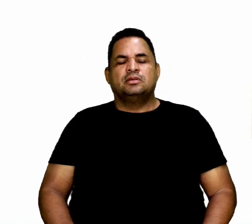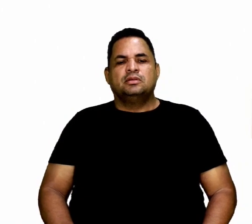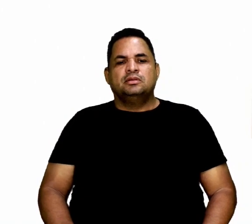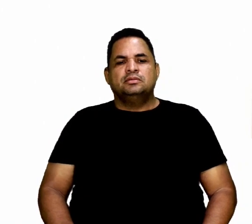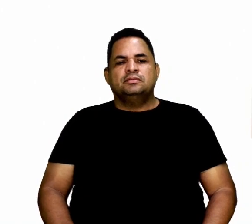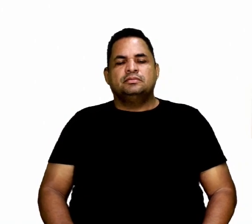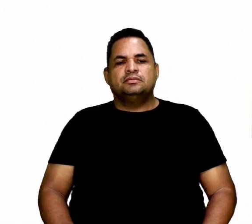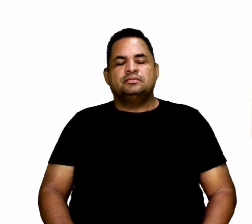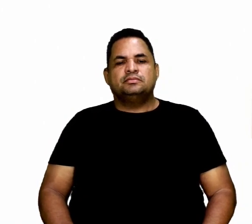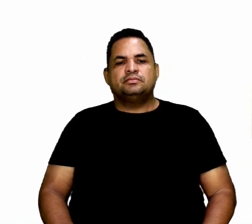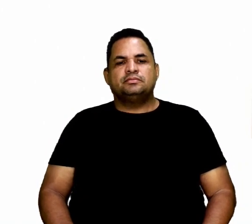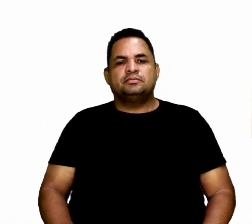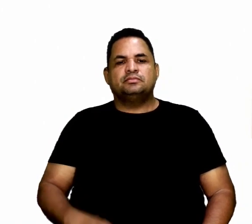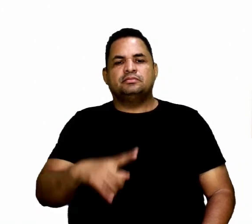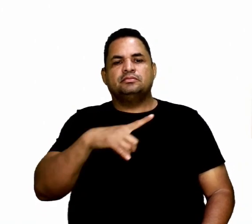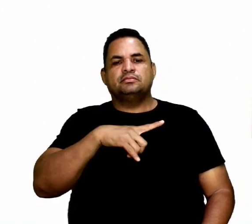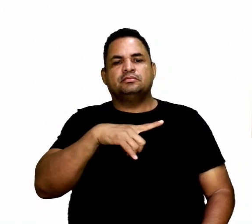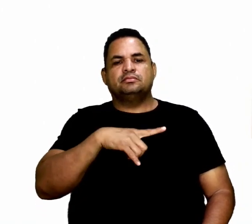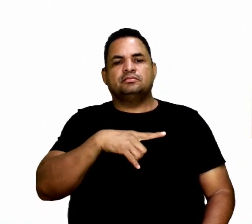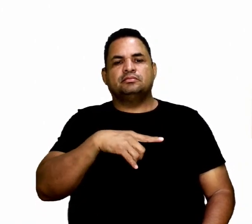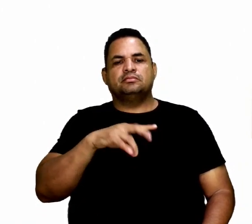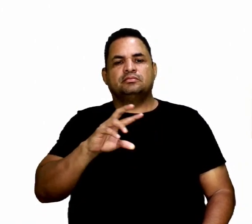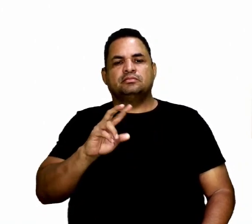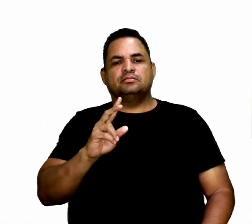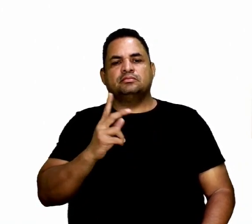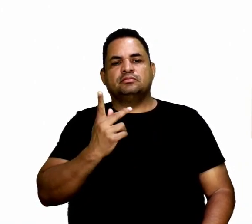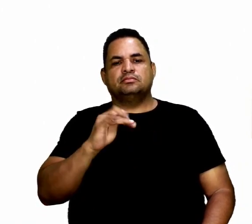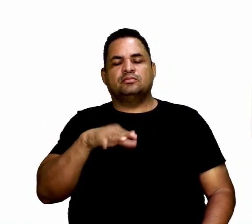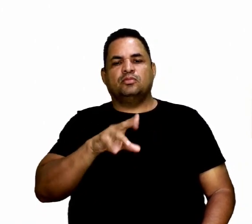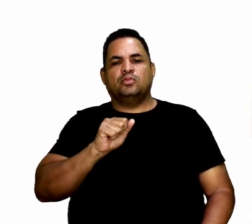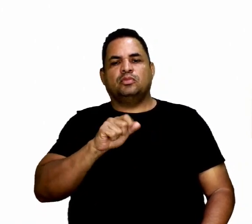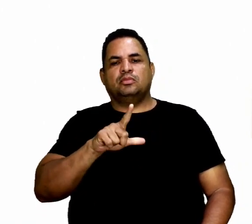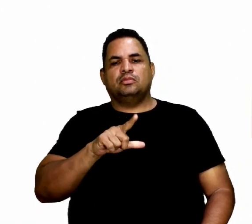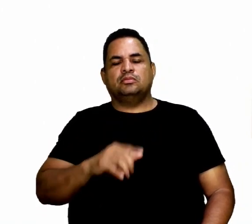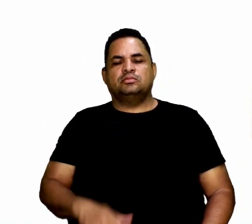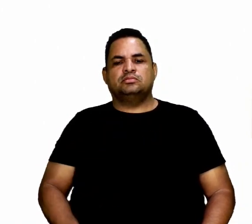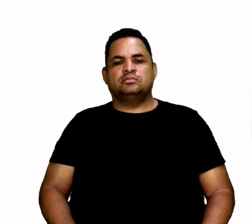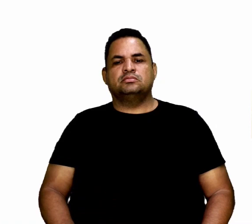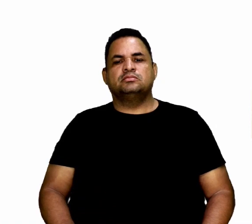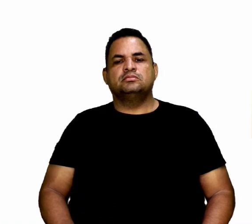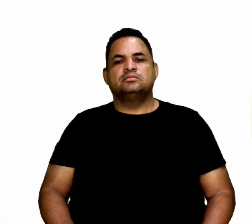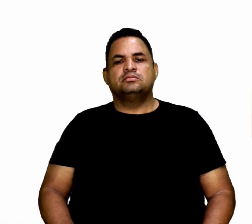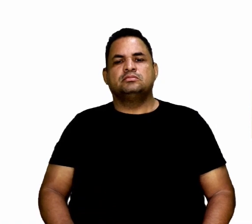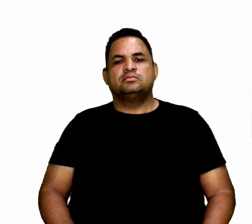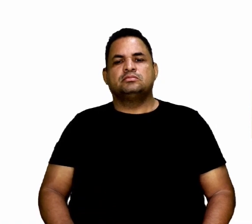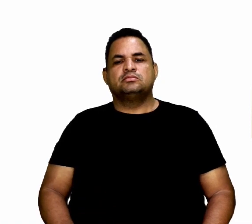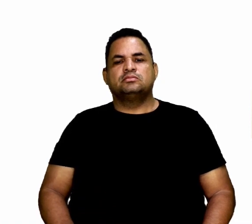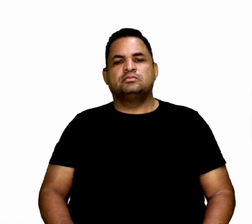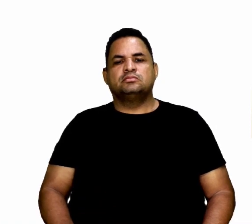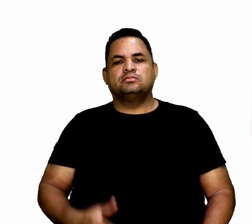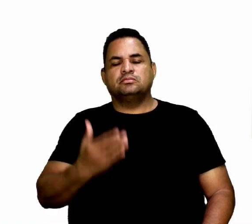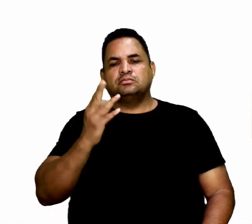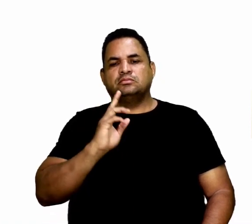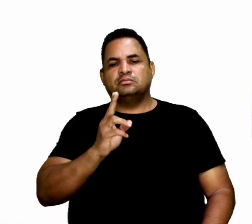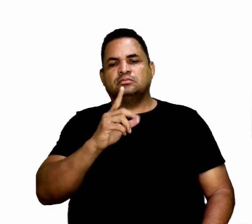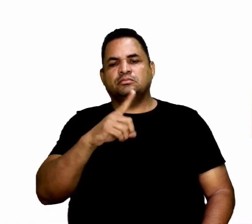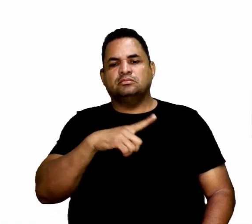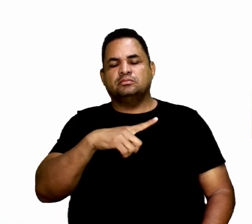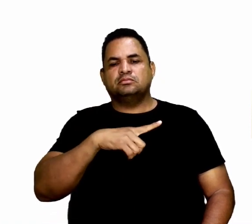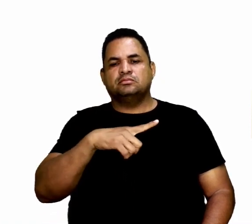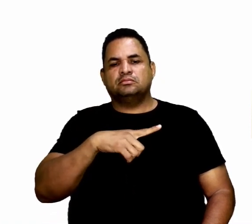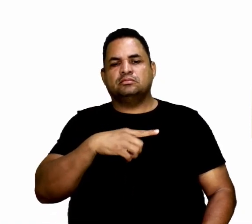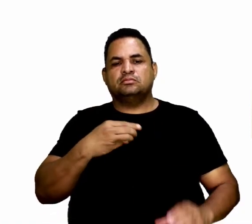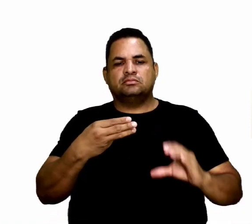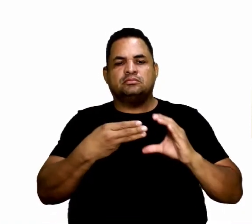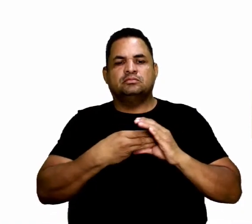aí. Então, aqui você tem a humoral e a tecidual, tá? Então, nesse processo, você vai ter